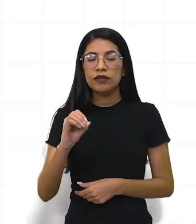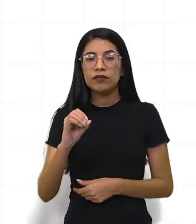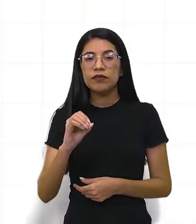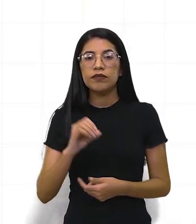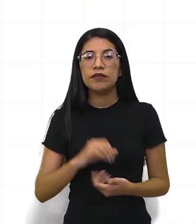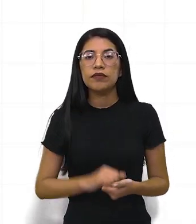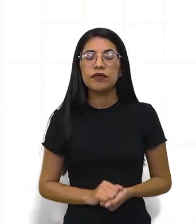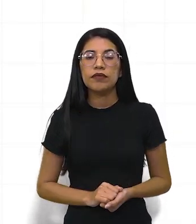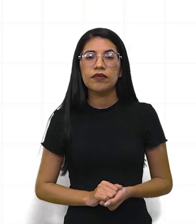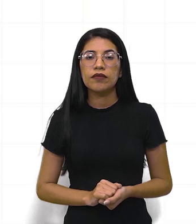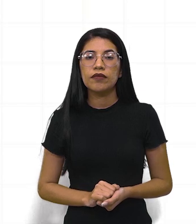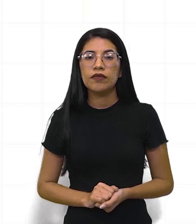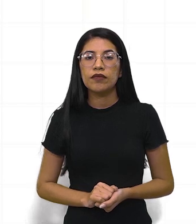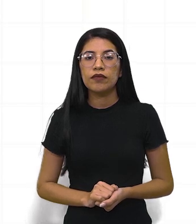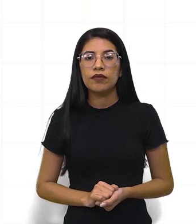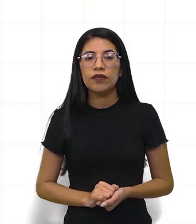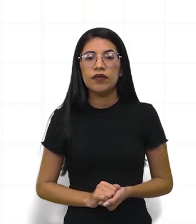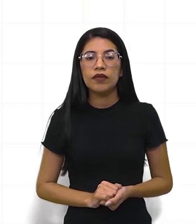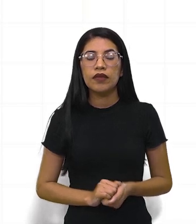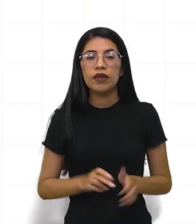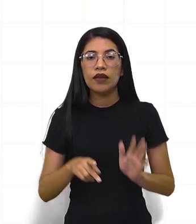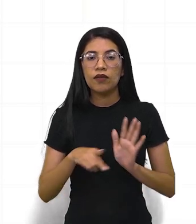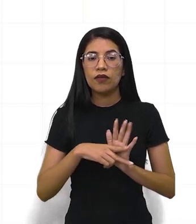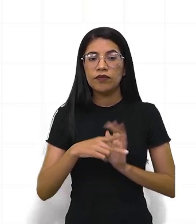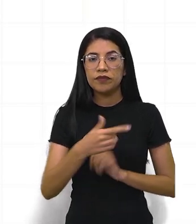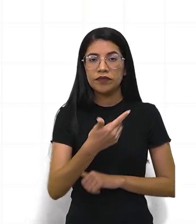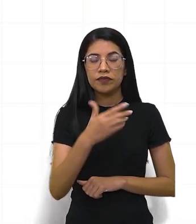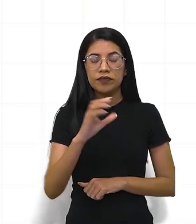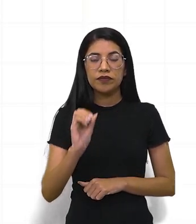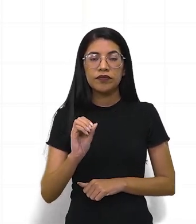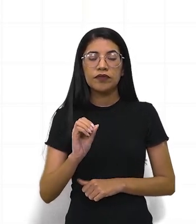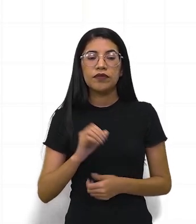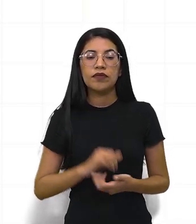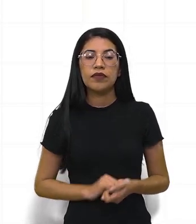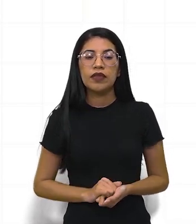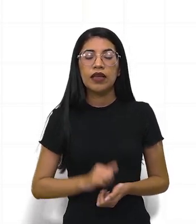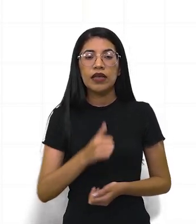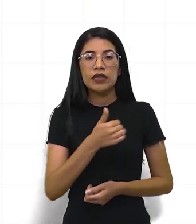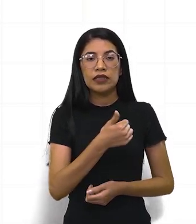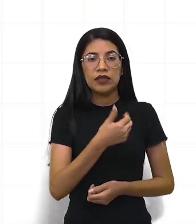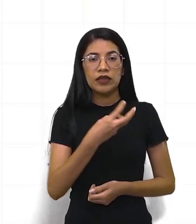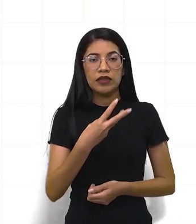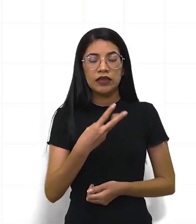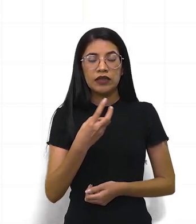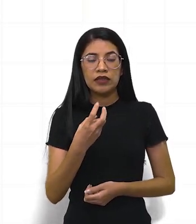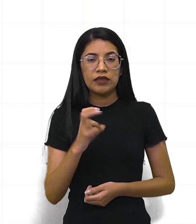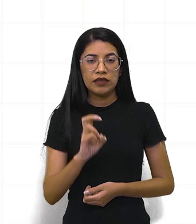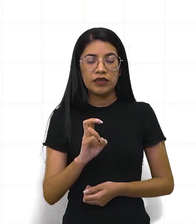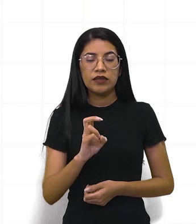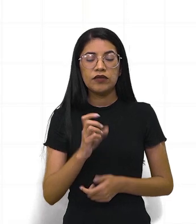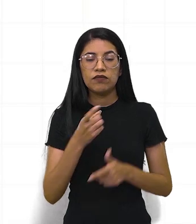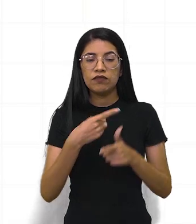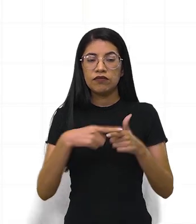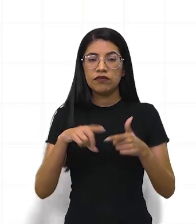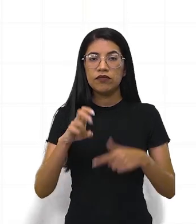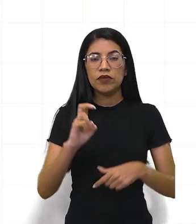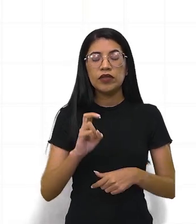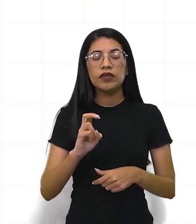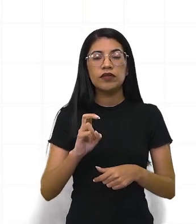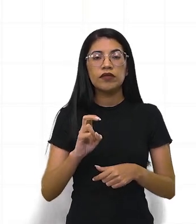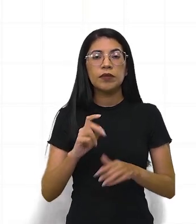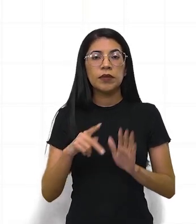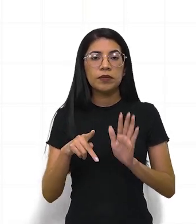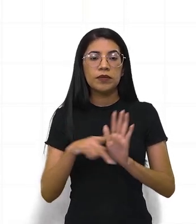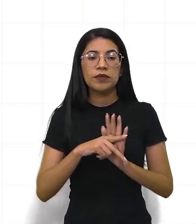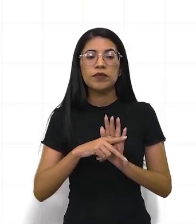0. Está aqui ó, o resultado, dá 20. 5 é divisor de 135. Por quê? Porque termina em 5.